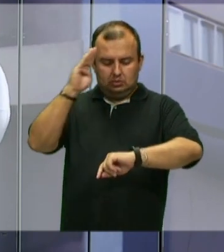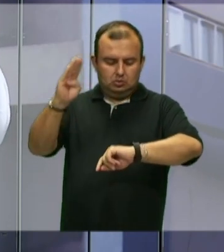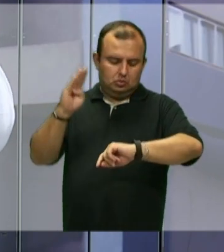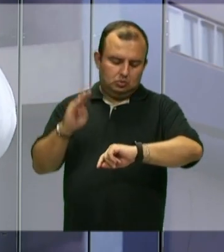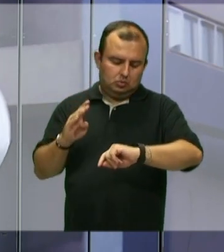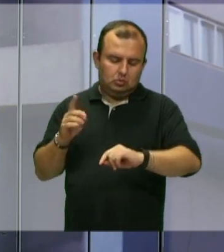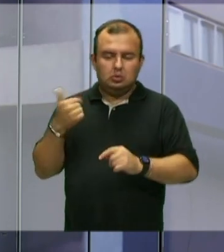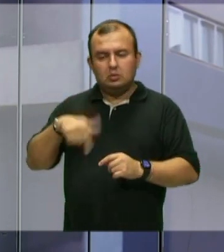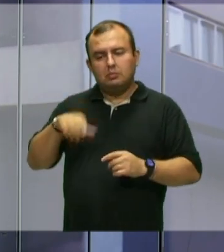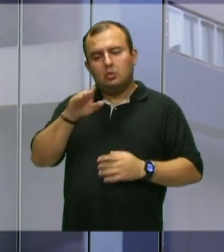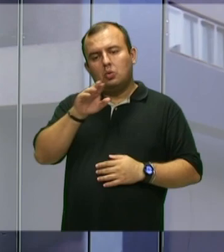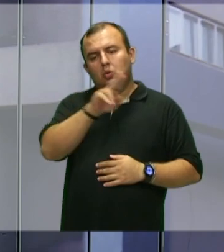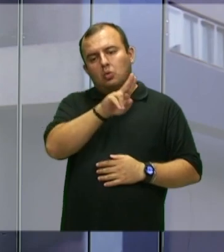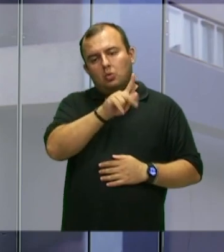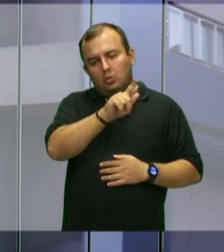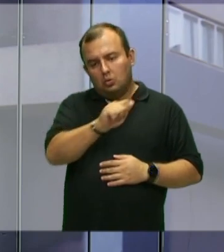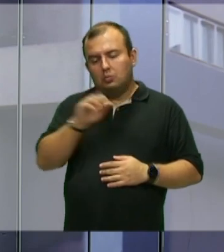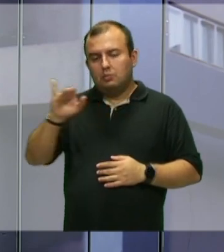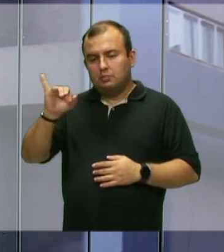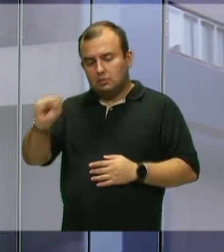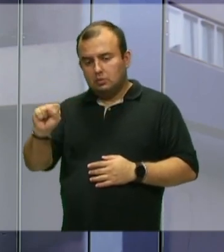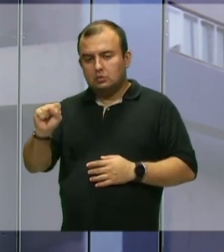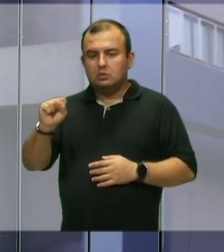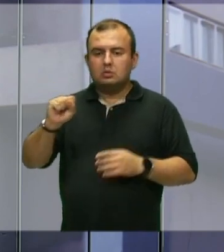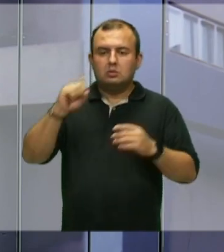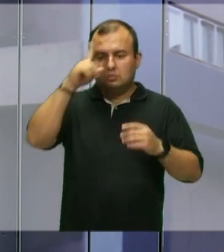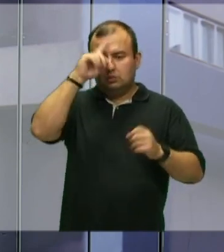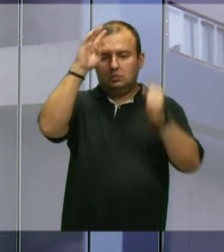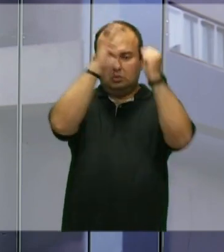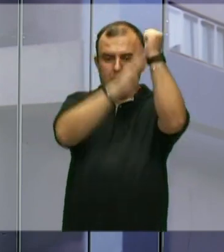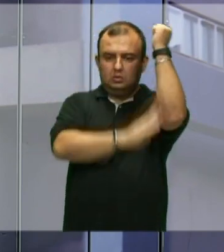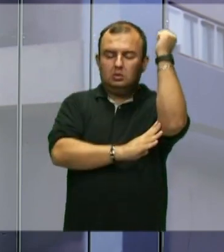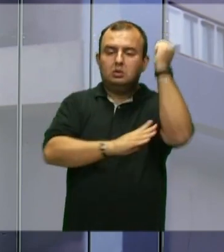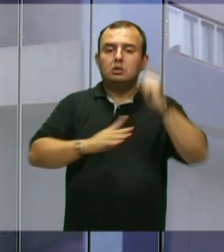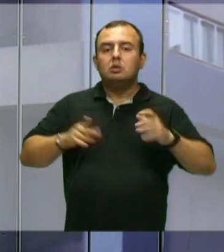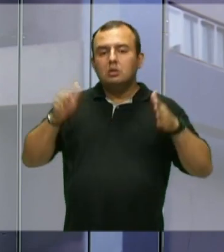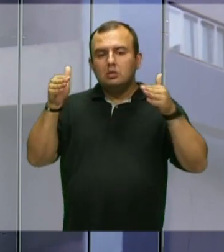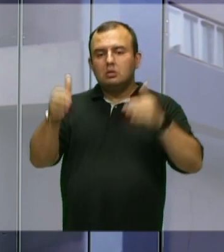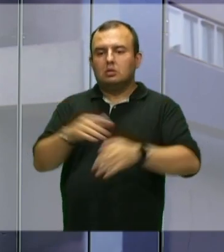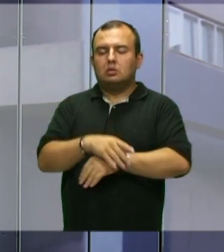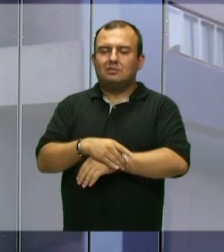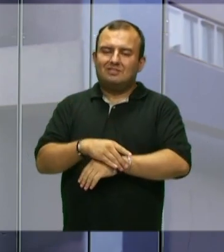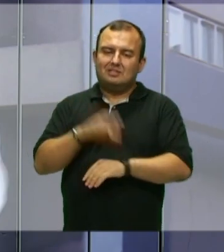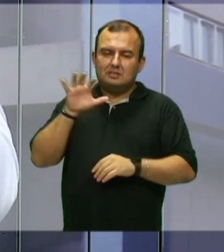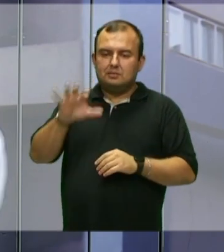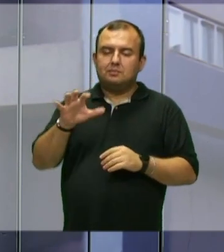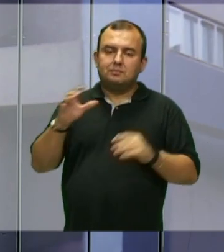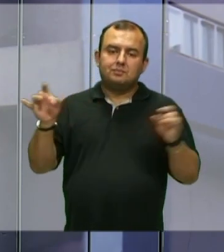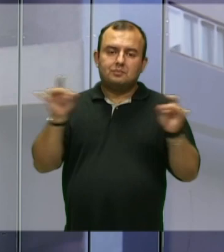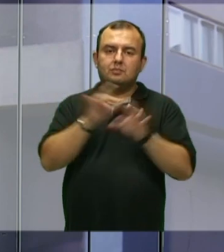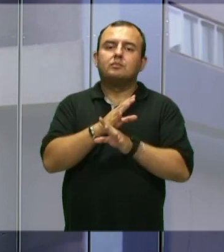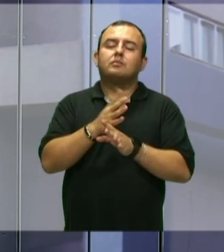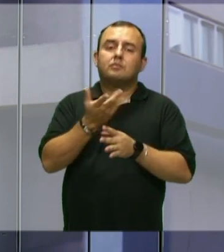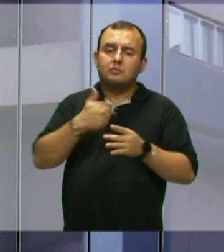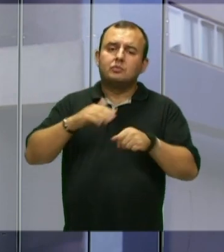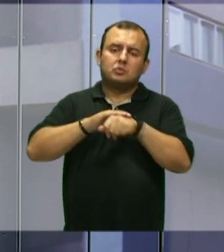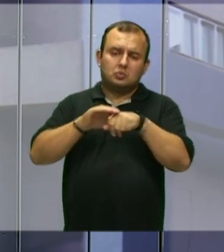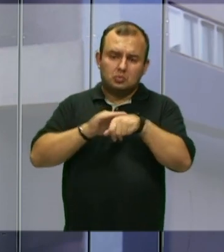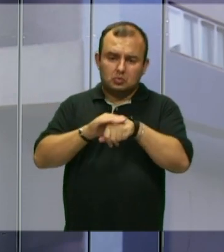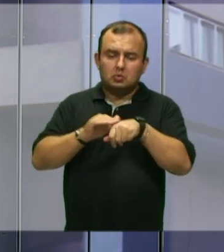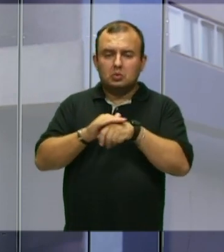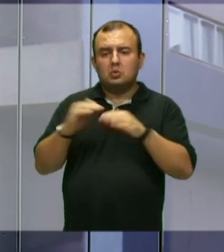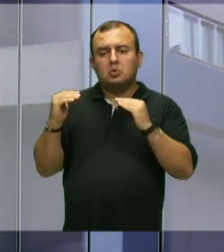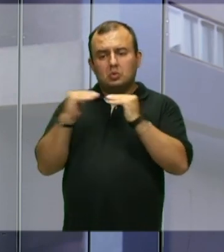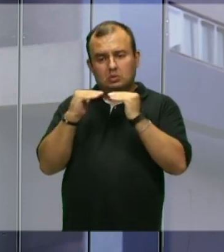pelo UPA, pelo CIS, pelo Marieta, pelo Pequeno Anjo. Então, nesse norte e nesse sentido que a gente acabou, então, tendo essa conversa e esse